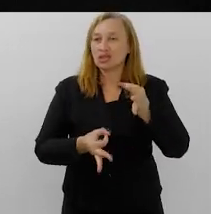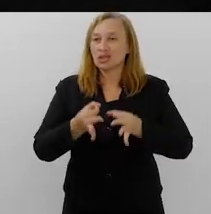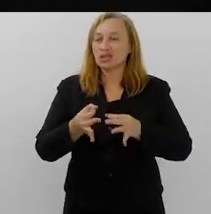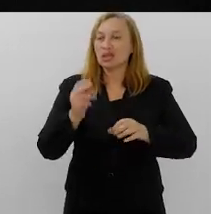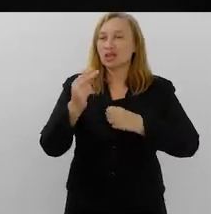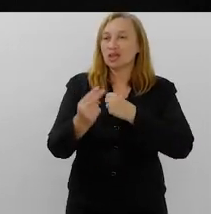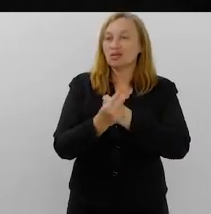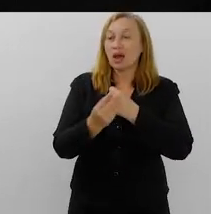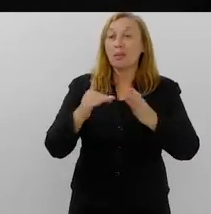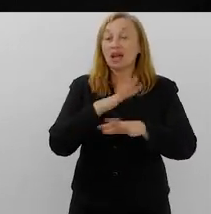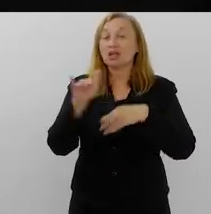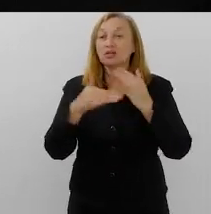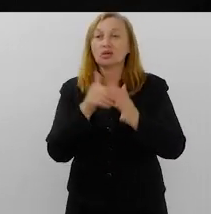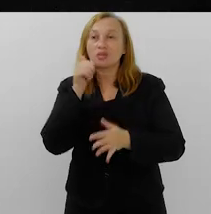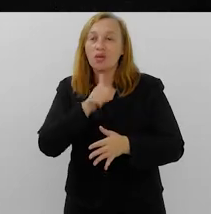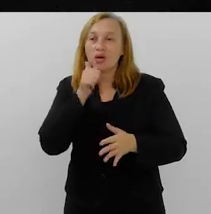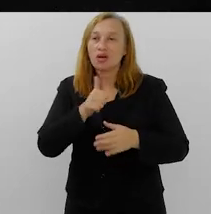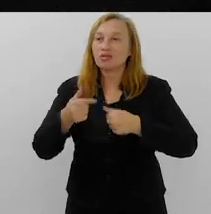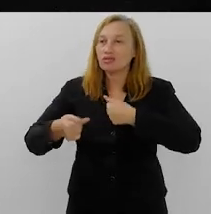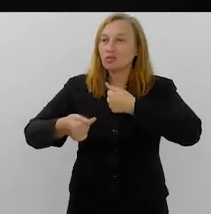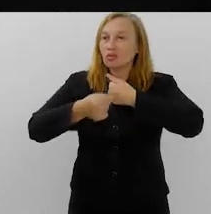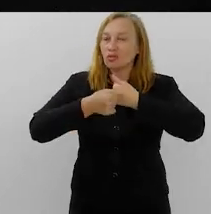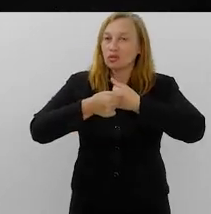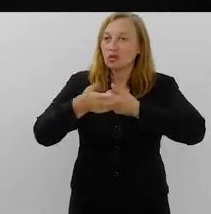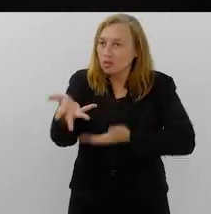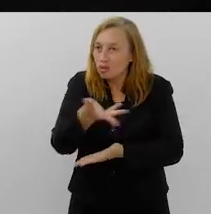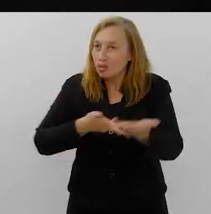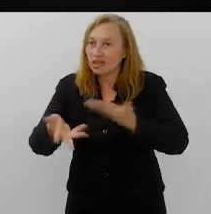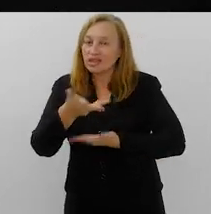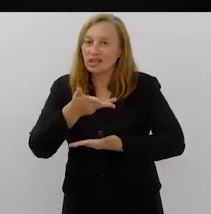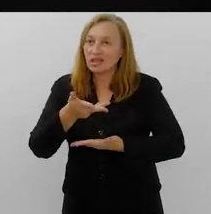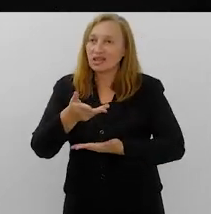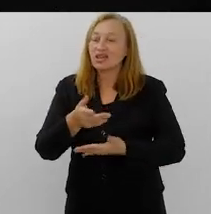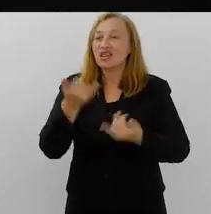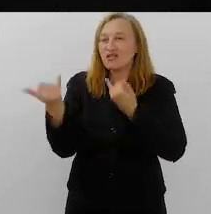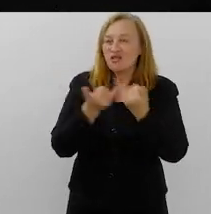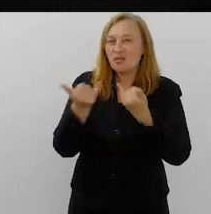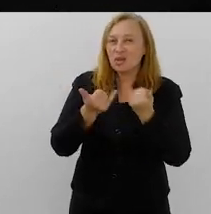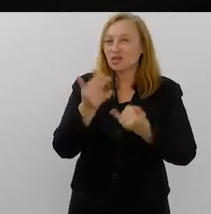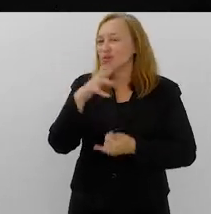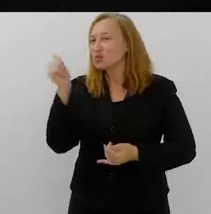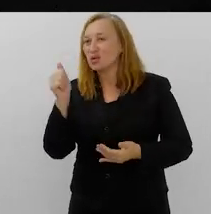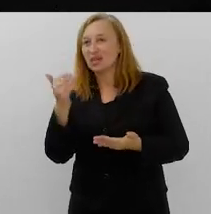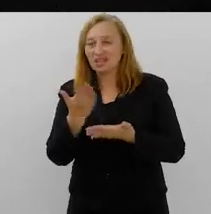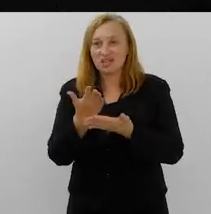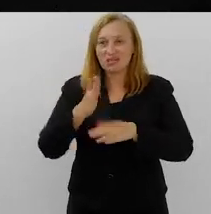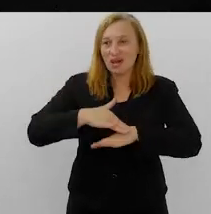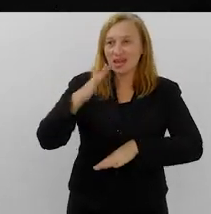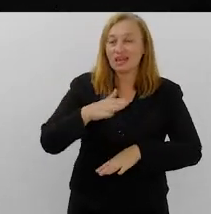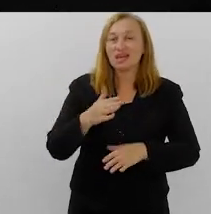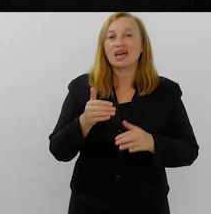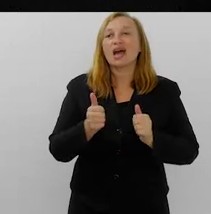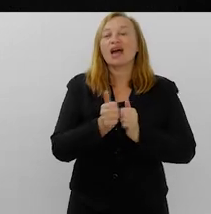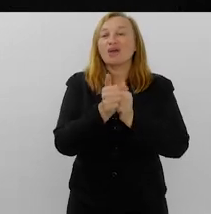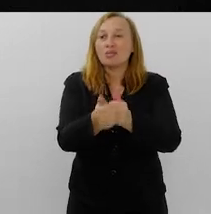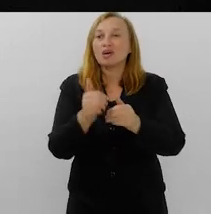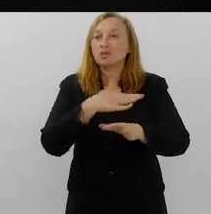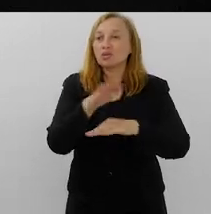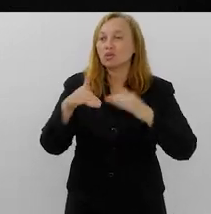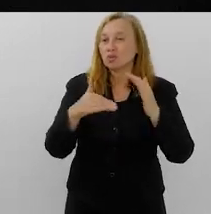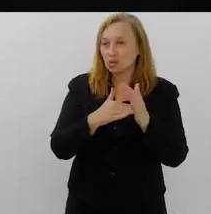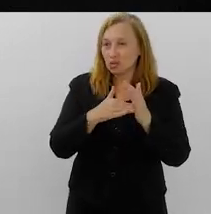cuidado para todas as mulheres deixe seu comentário curta e compartilhe afinal de contas informação nunca